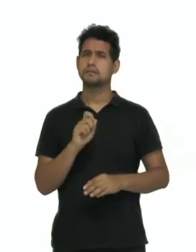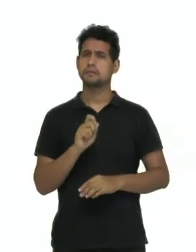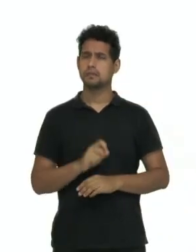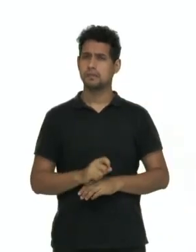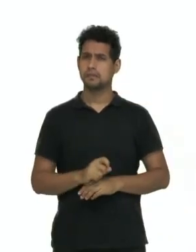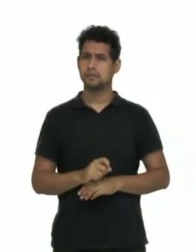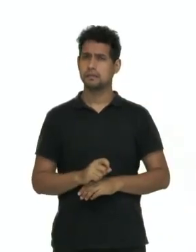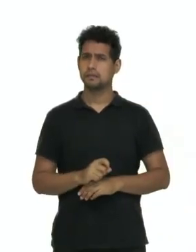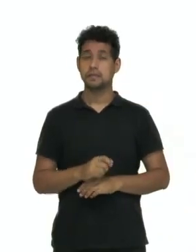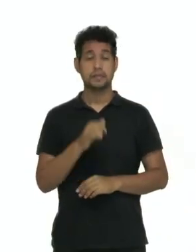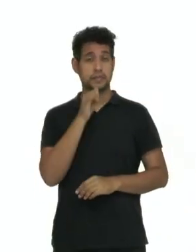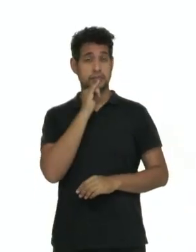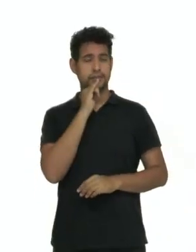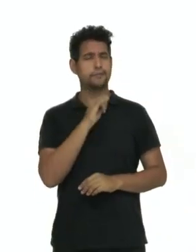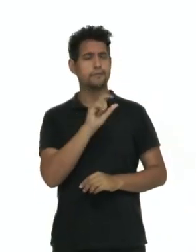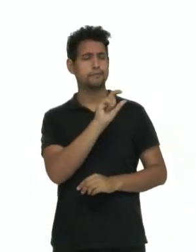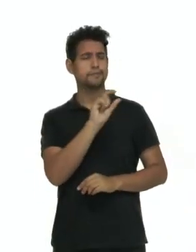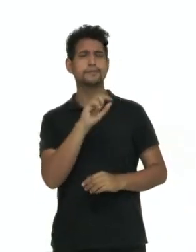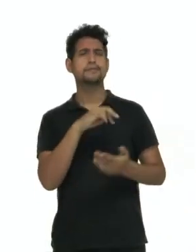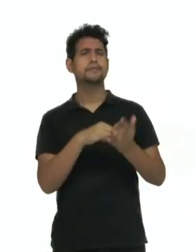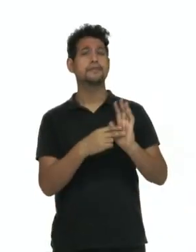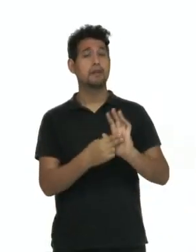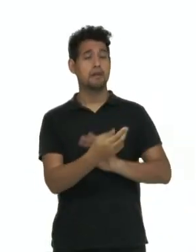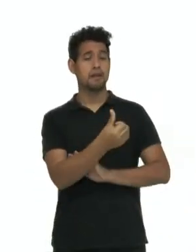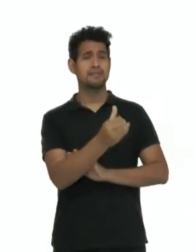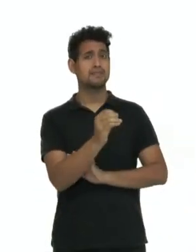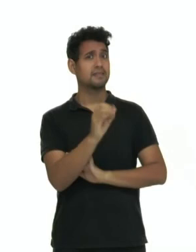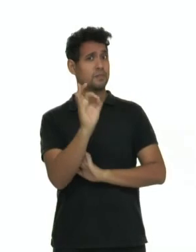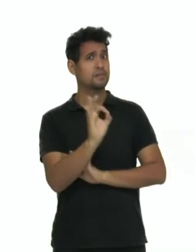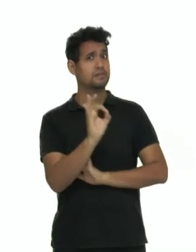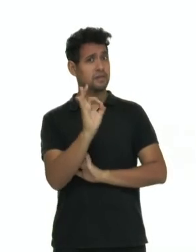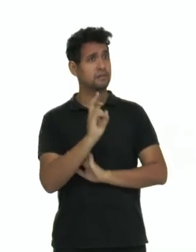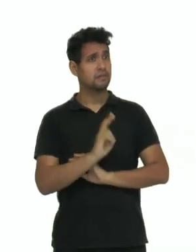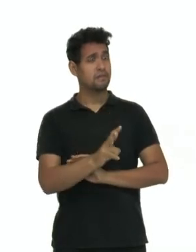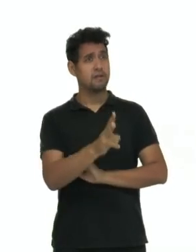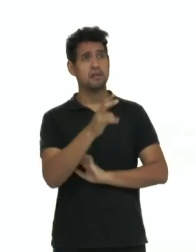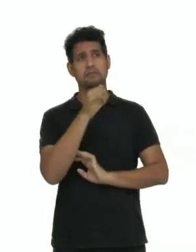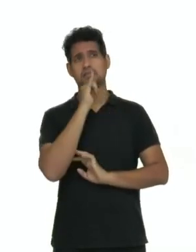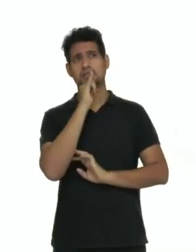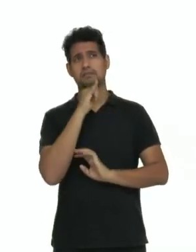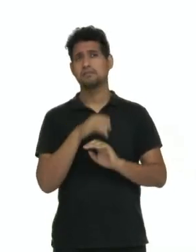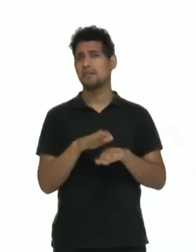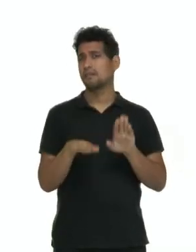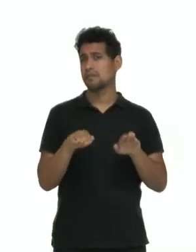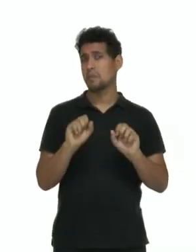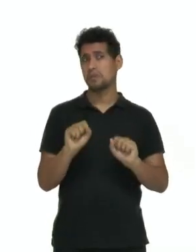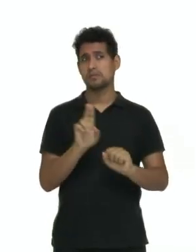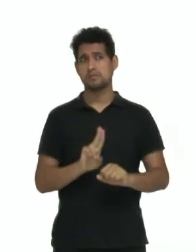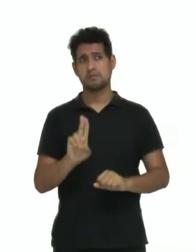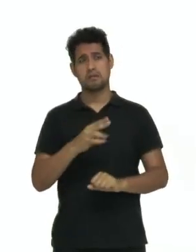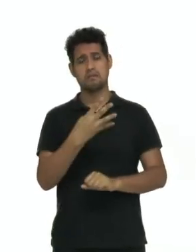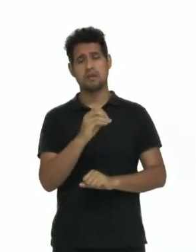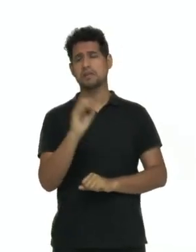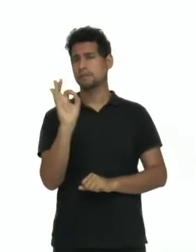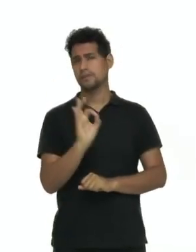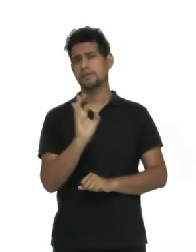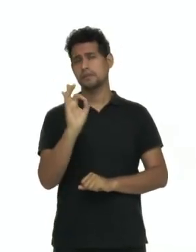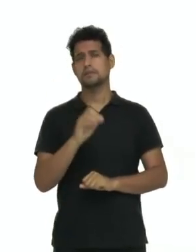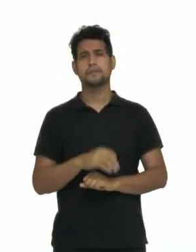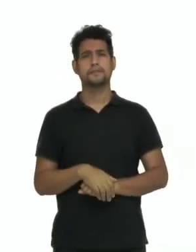ali, often. Often corresponde a 60% de frequência, assim como sometimes pode ser utilizado em